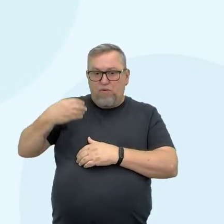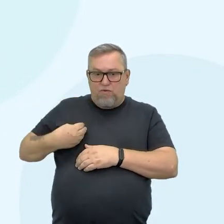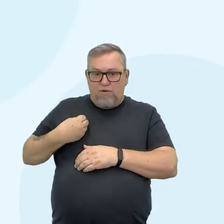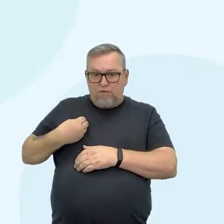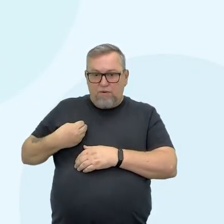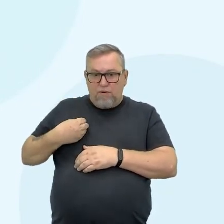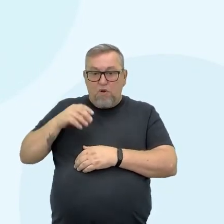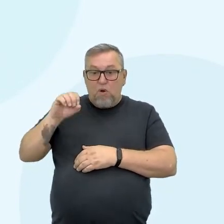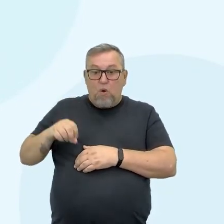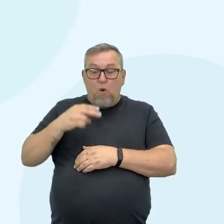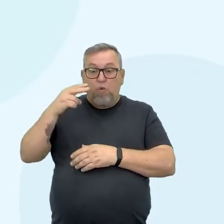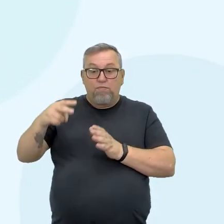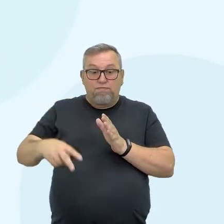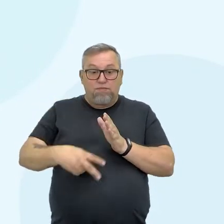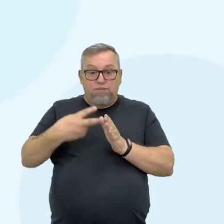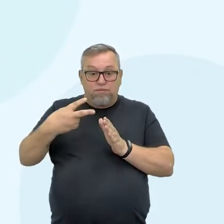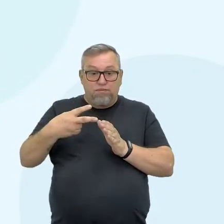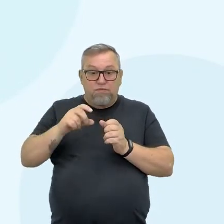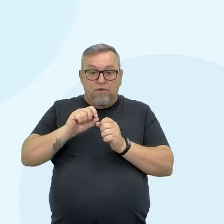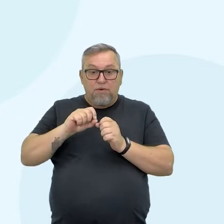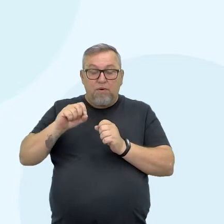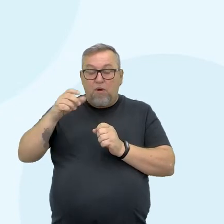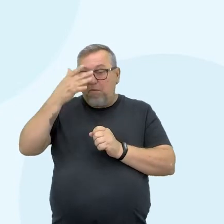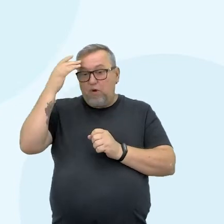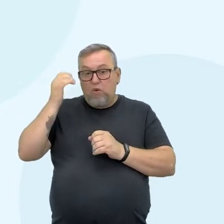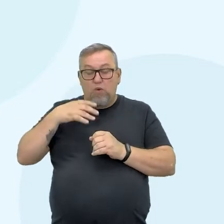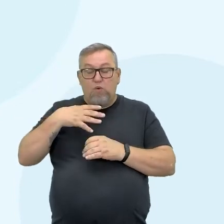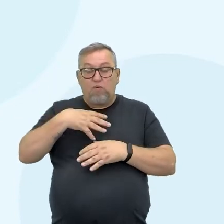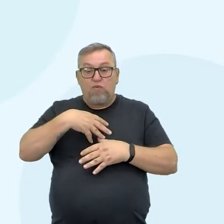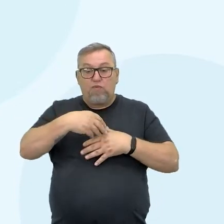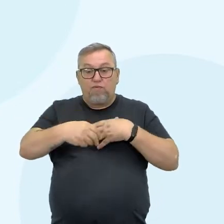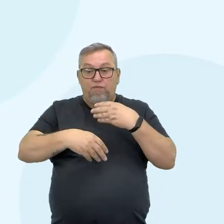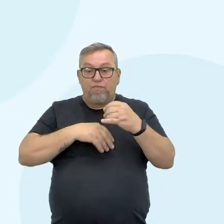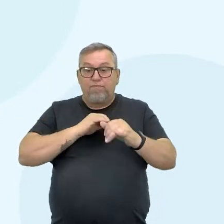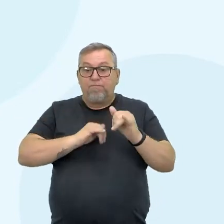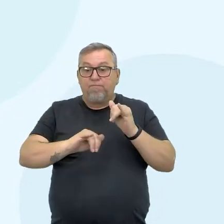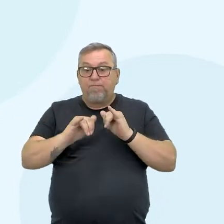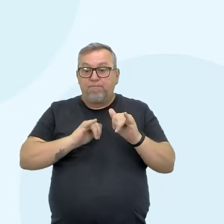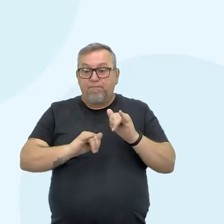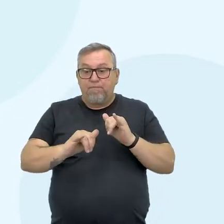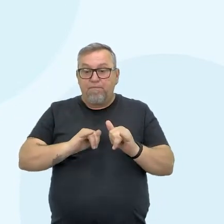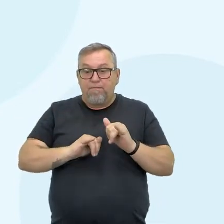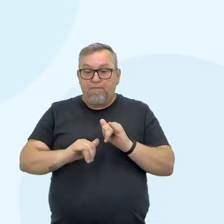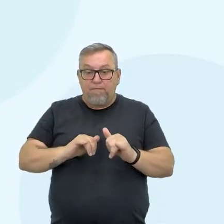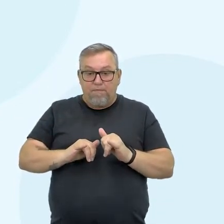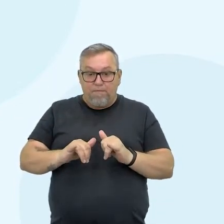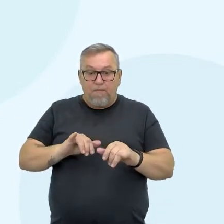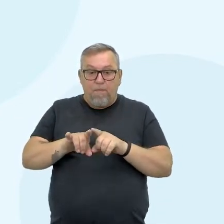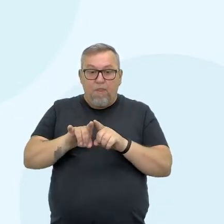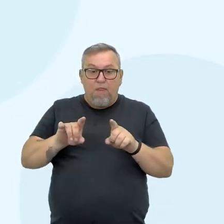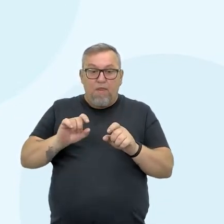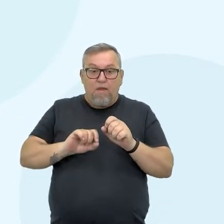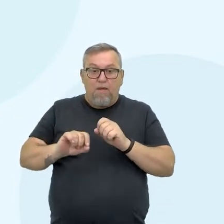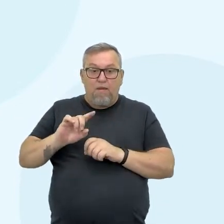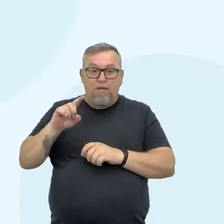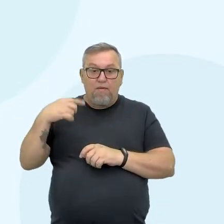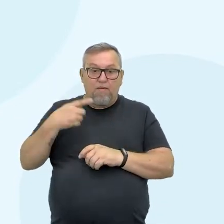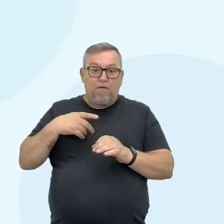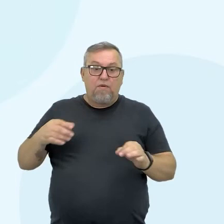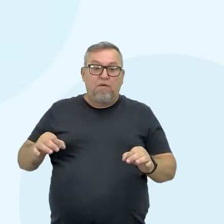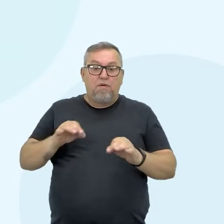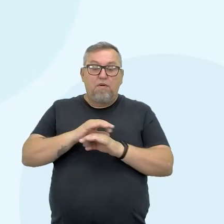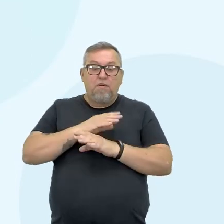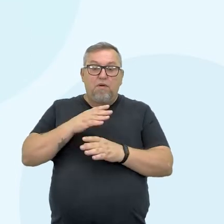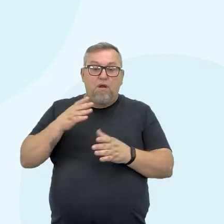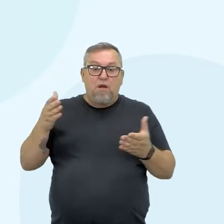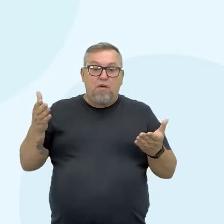pelos sobreviventes, ou secundárias, fatos históricos transmitidos pelas gerações. E nós acabamos, né?